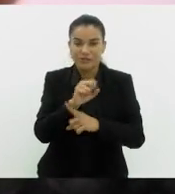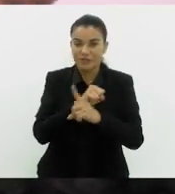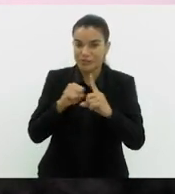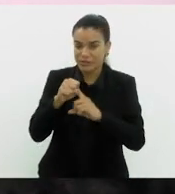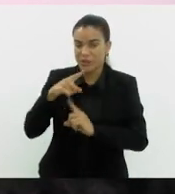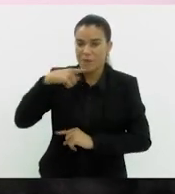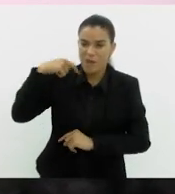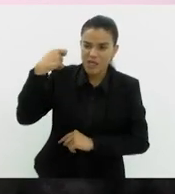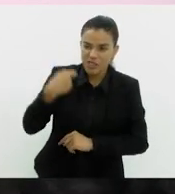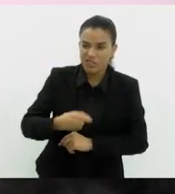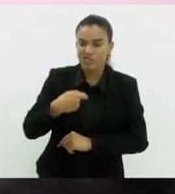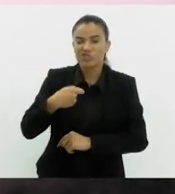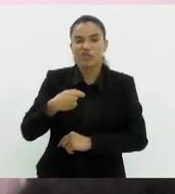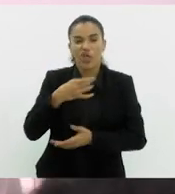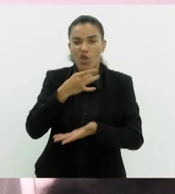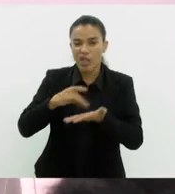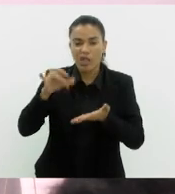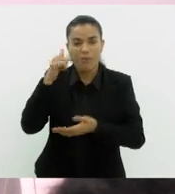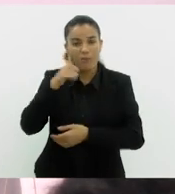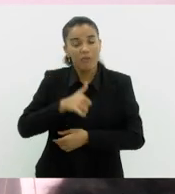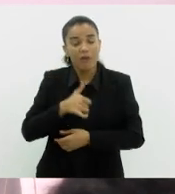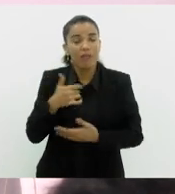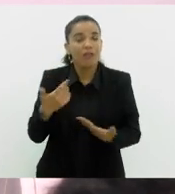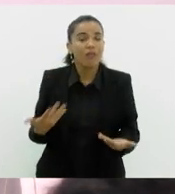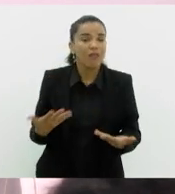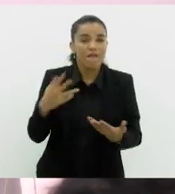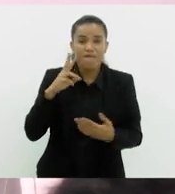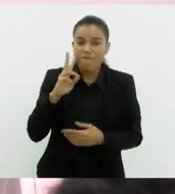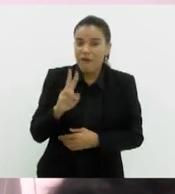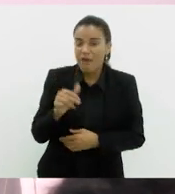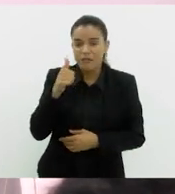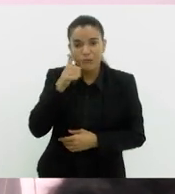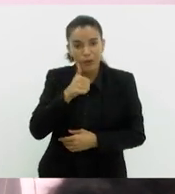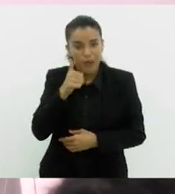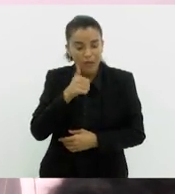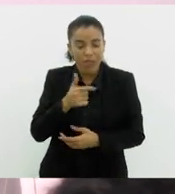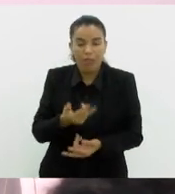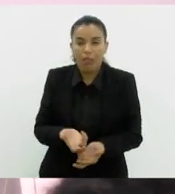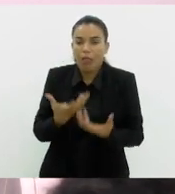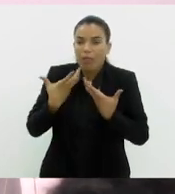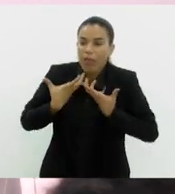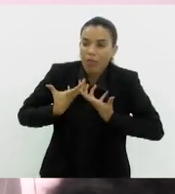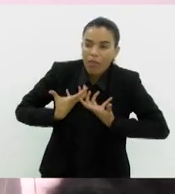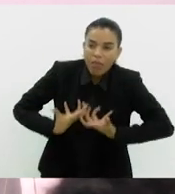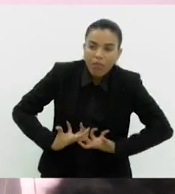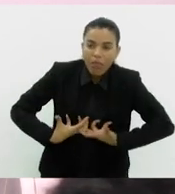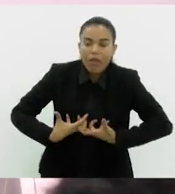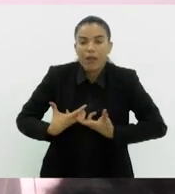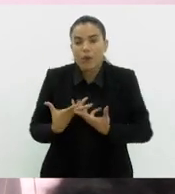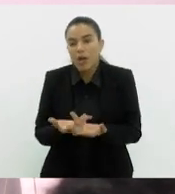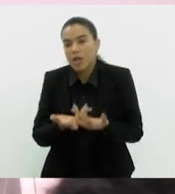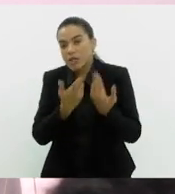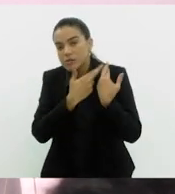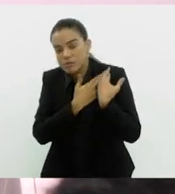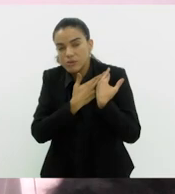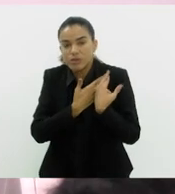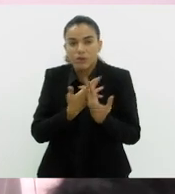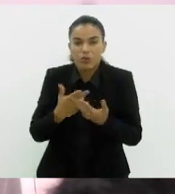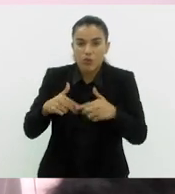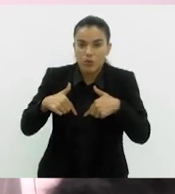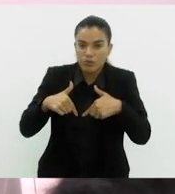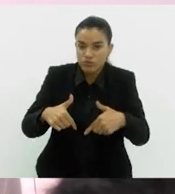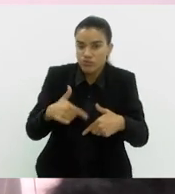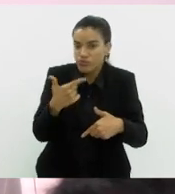é machista, que é misógina, a gente vai olhar para esse lugar das mulheres sendo sobrecarregadas, mais uma vez, com a responsabilidade do agir